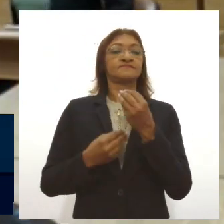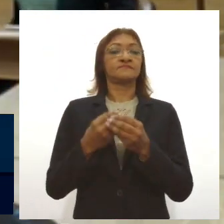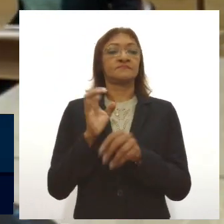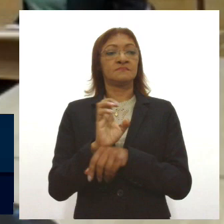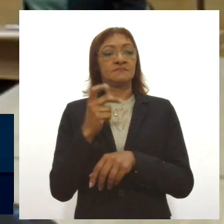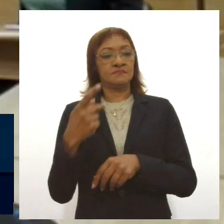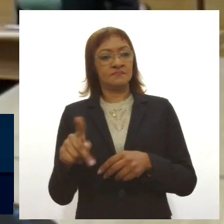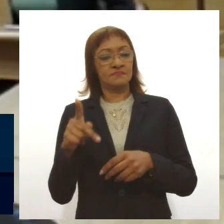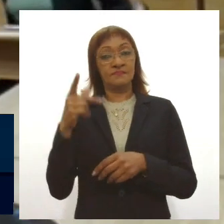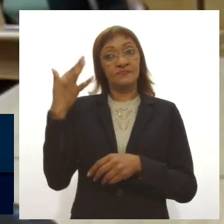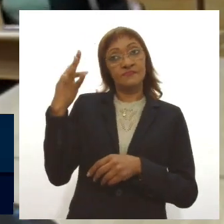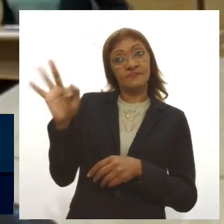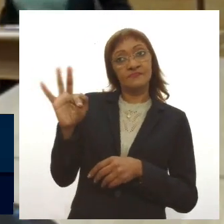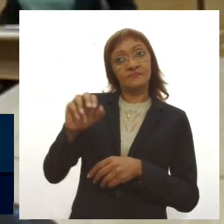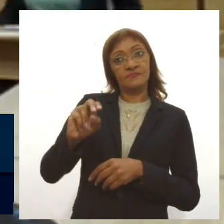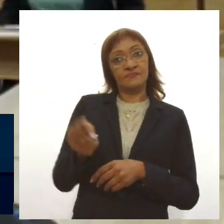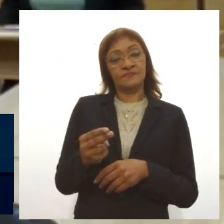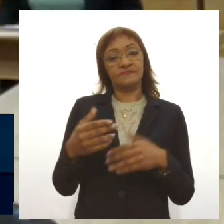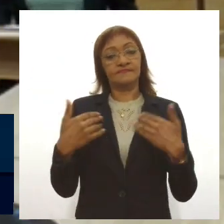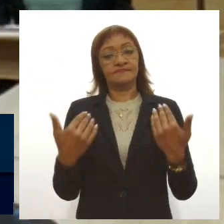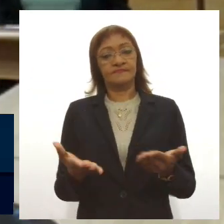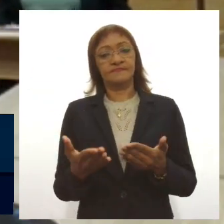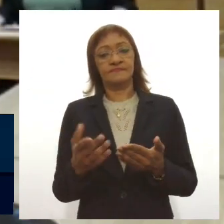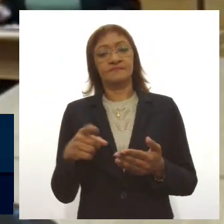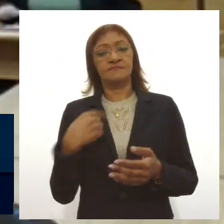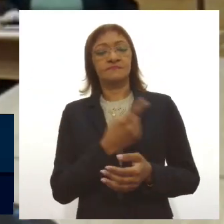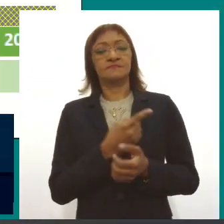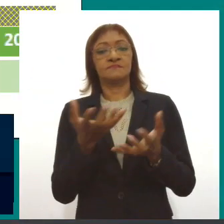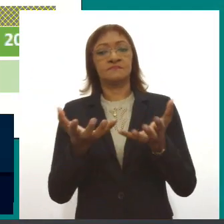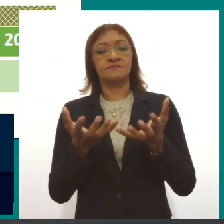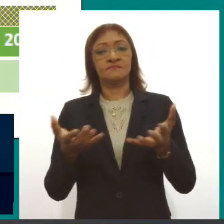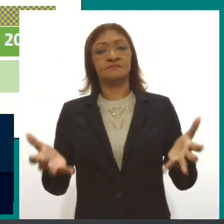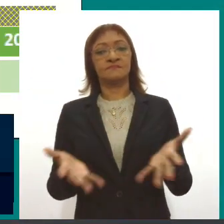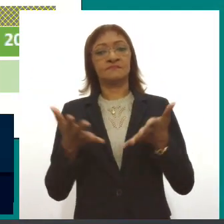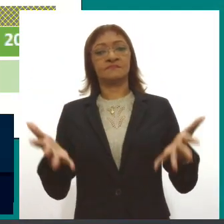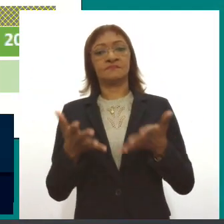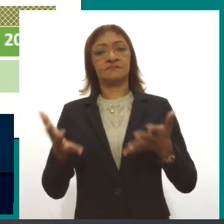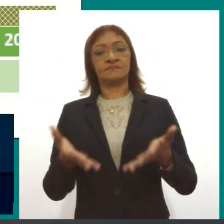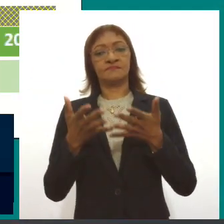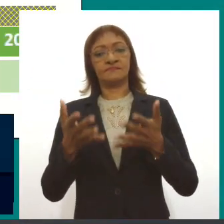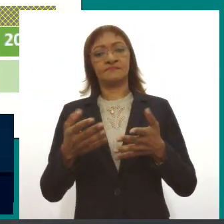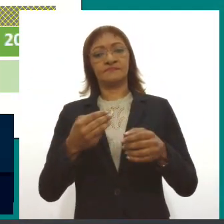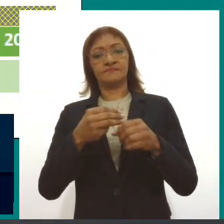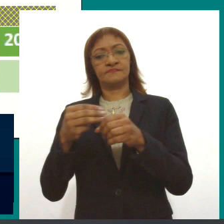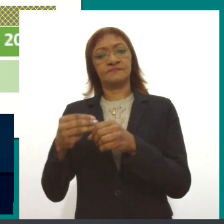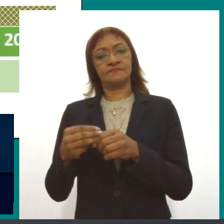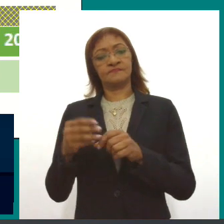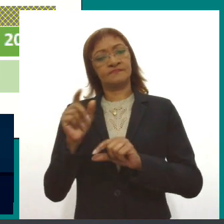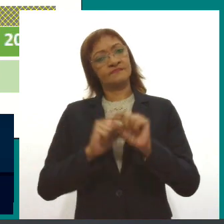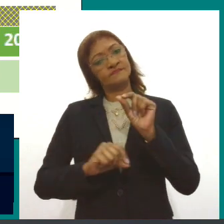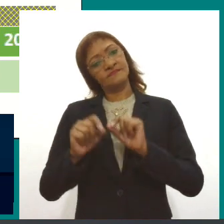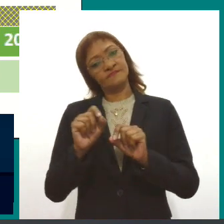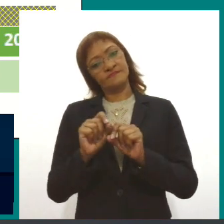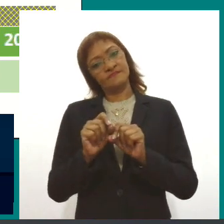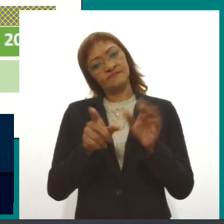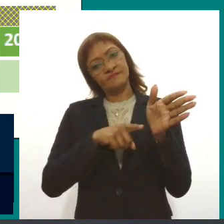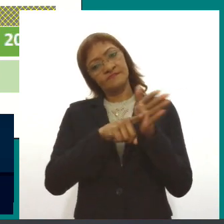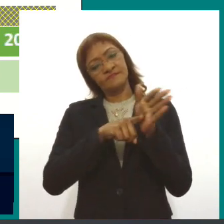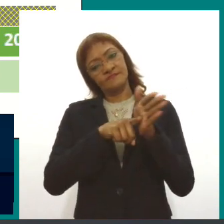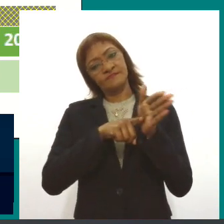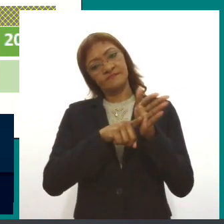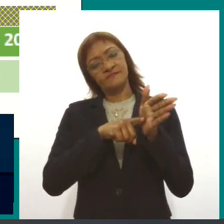estaduais ou federais. A gente pretende incentivar a criação de unidades de conservação municipal. Recentemente, fizemos um